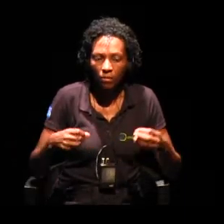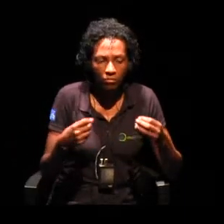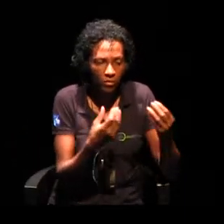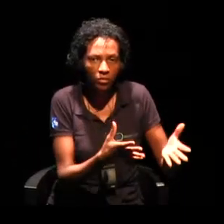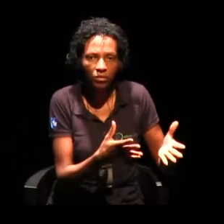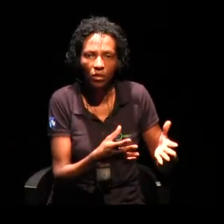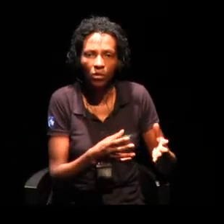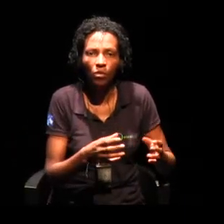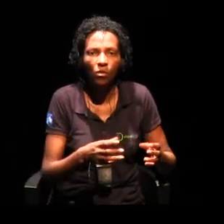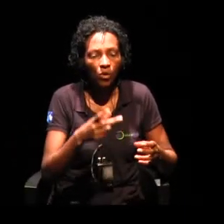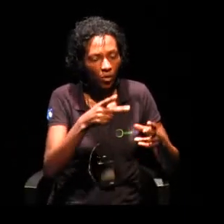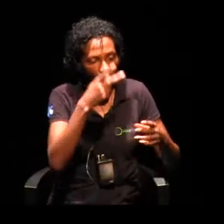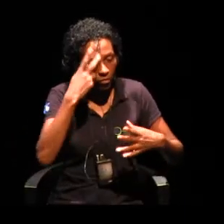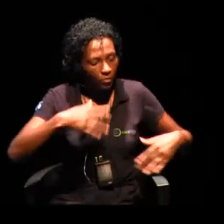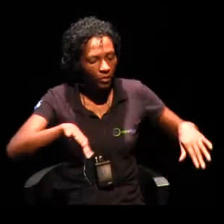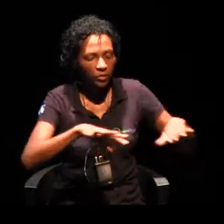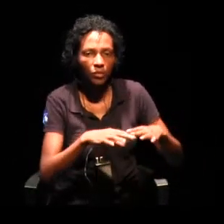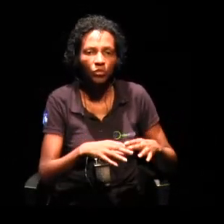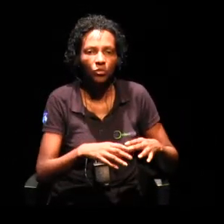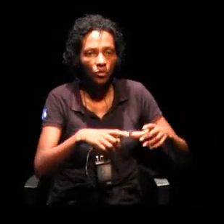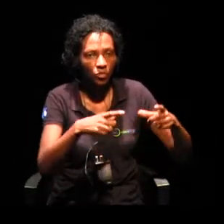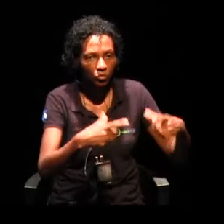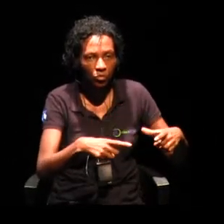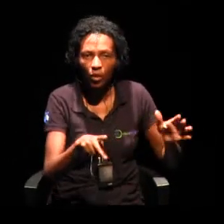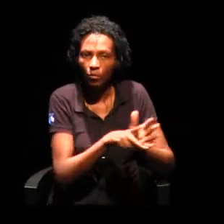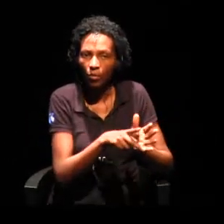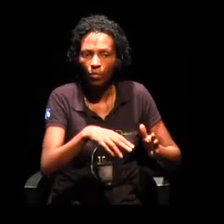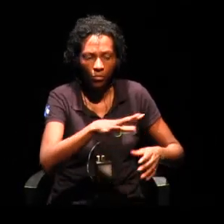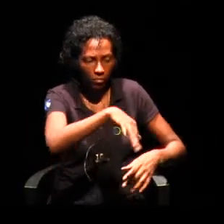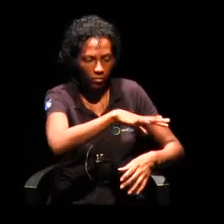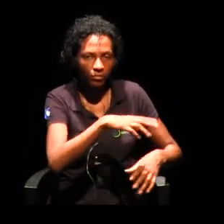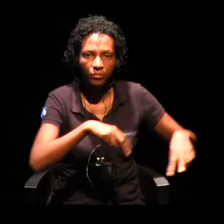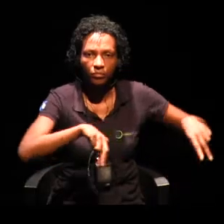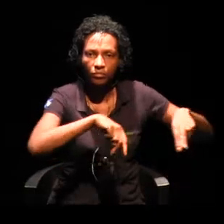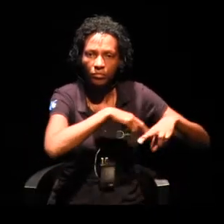recolocar esse espaço e dar-lhe à comunidade. Com isso,